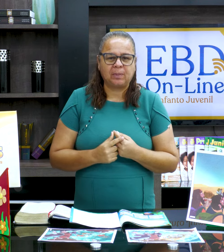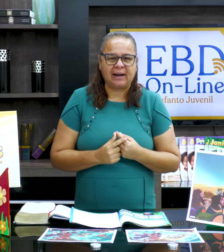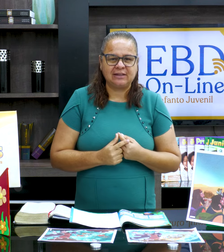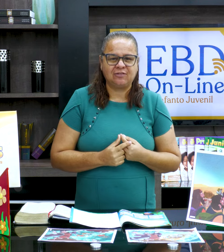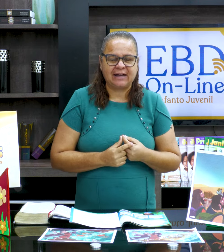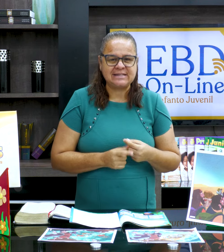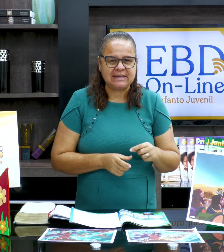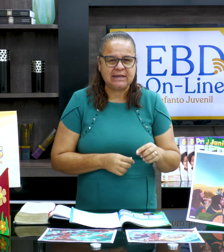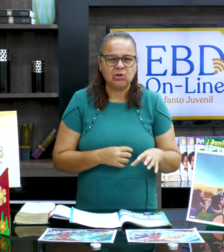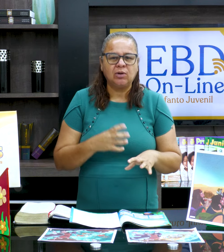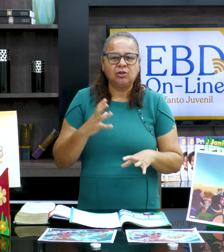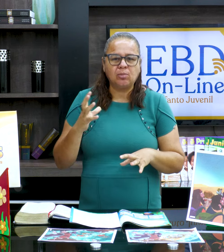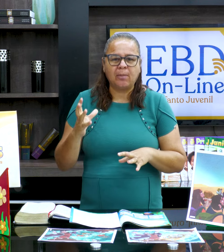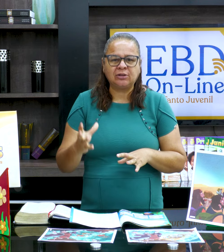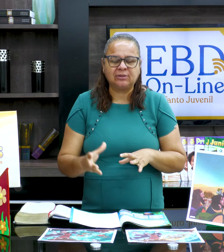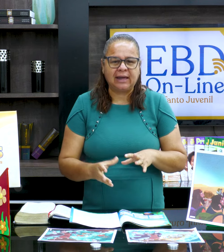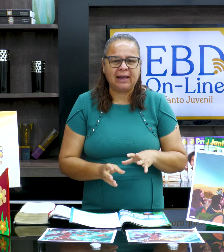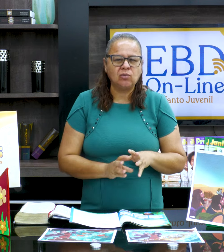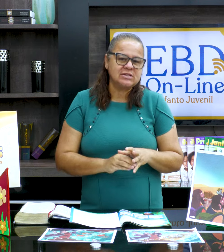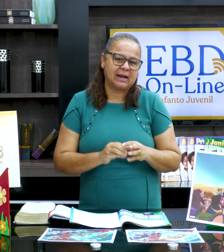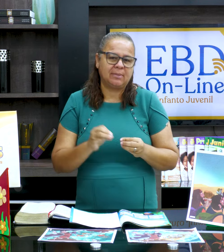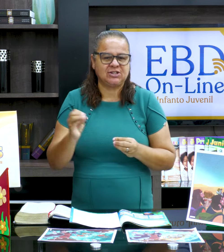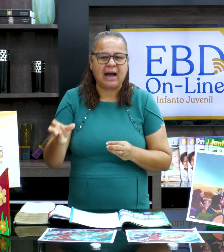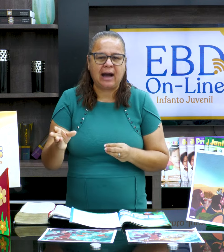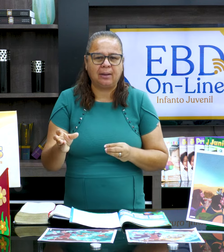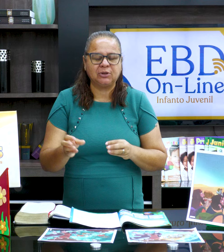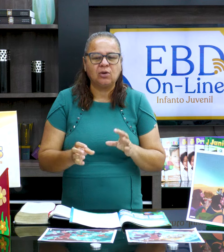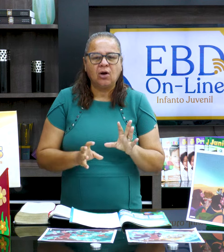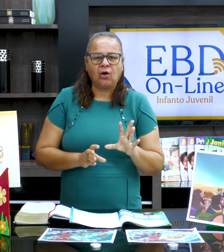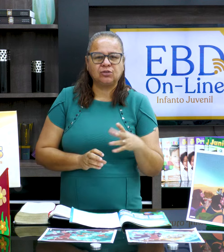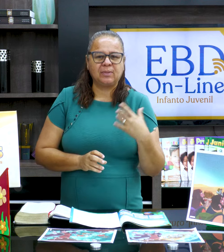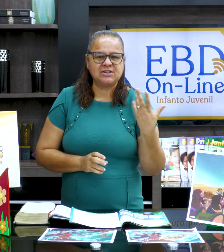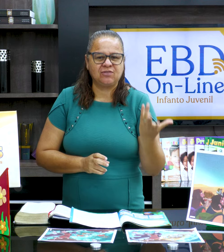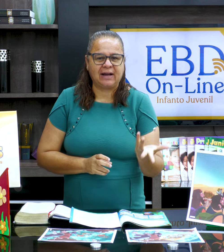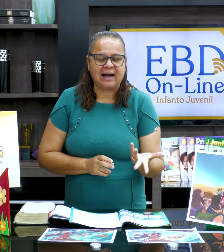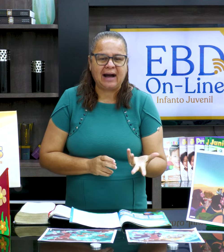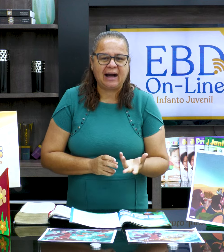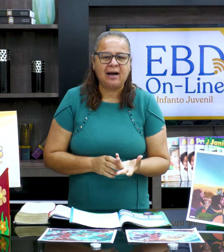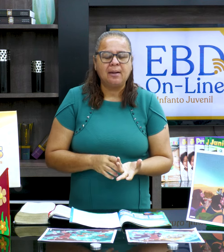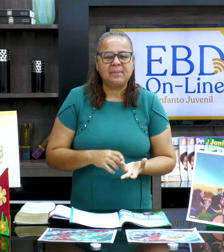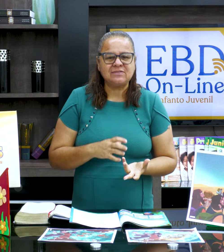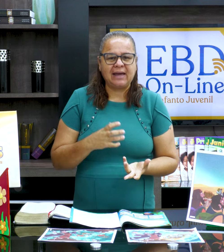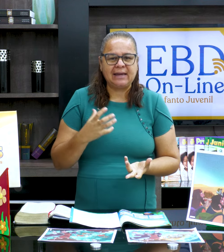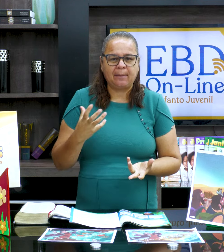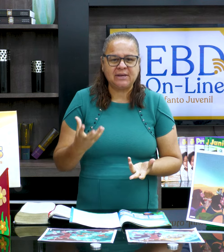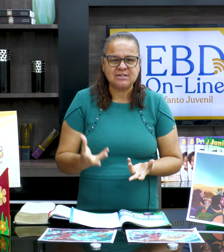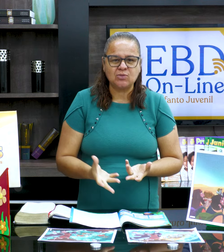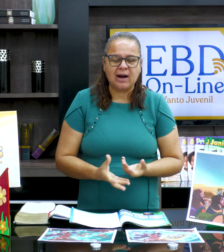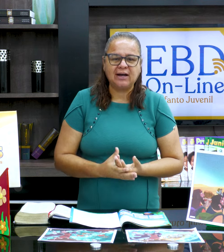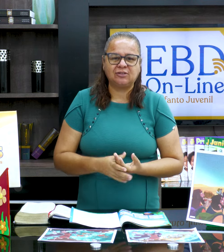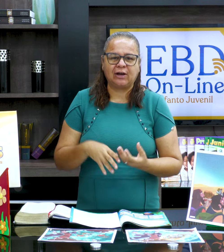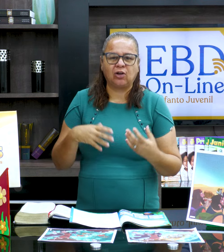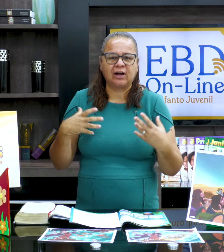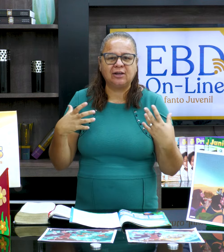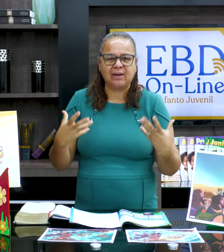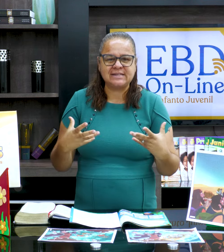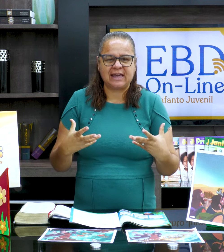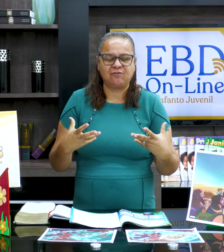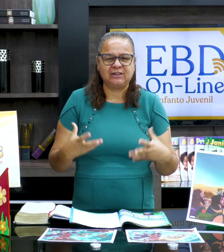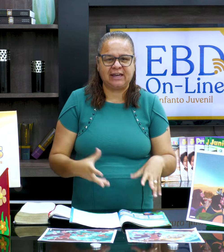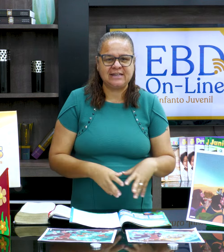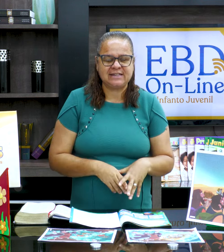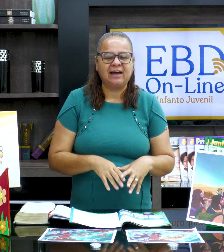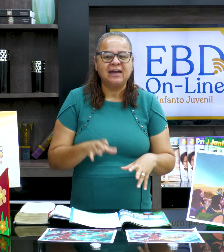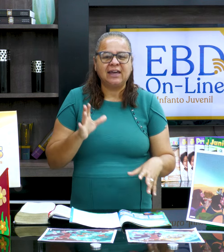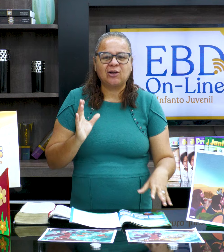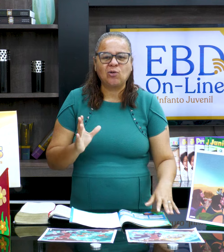todo mundo para ler devagarzinho no momento dele uns lemas rápido outro mais devagar mas vai aí abençoando vai colocando eles